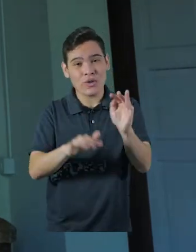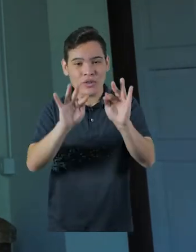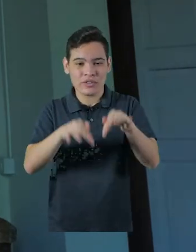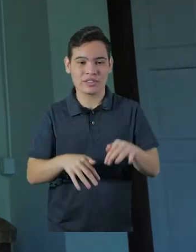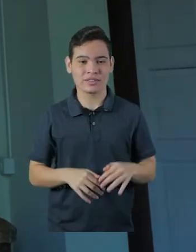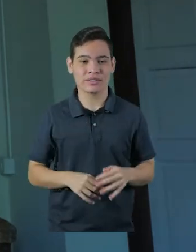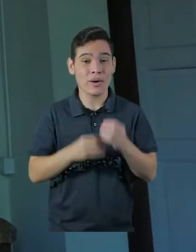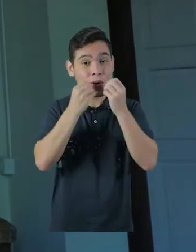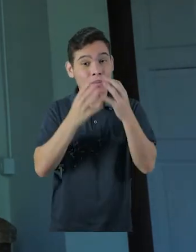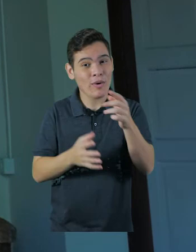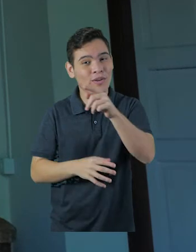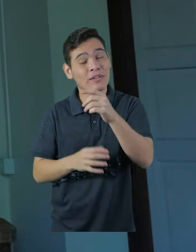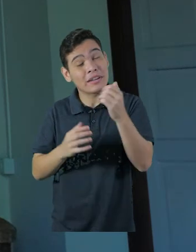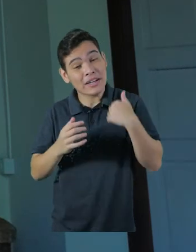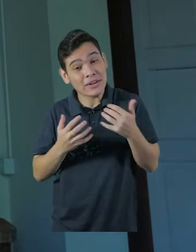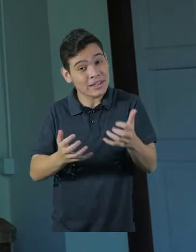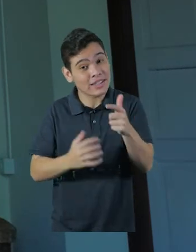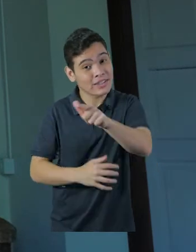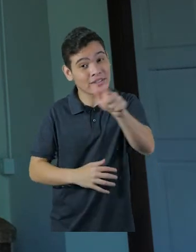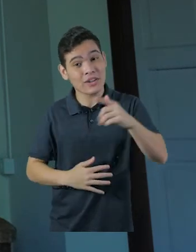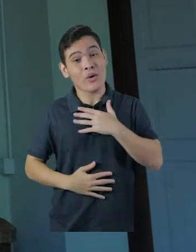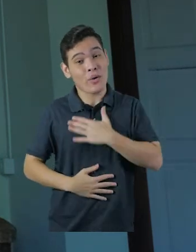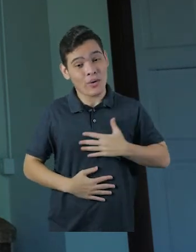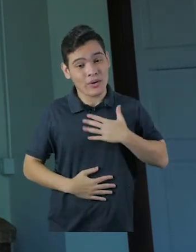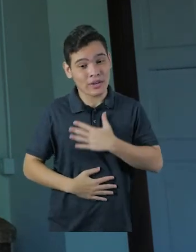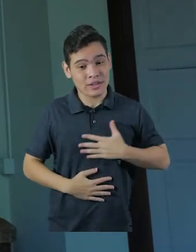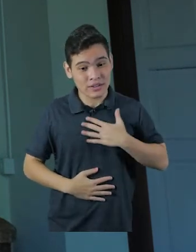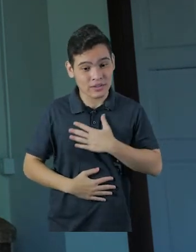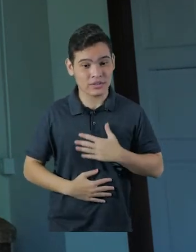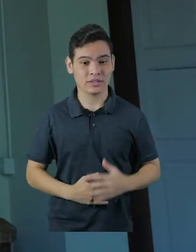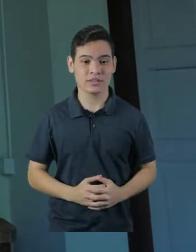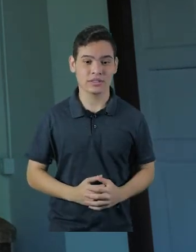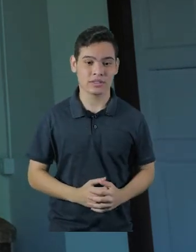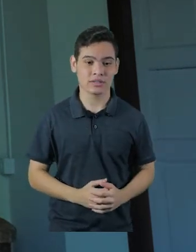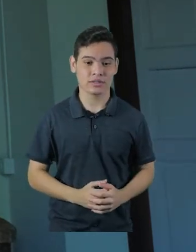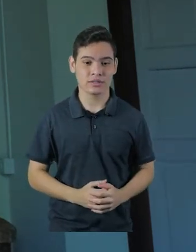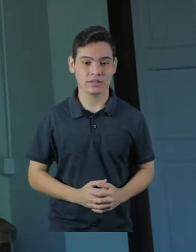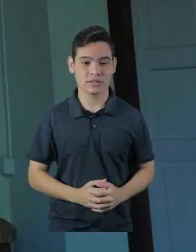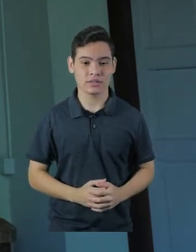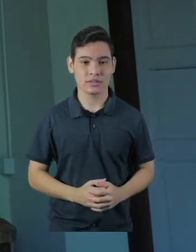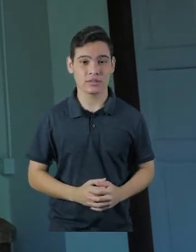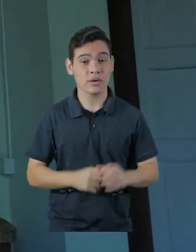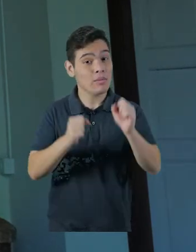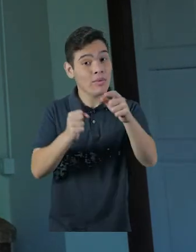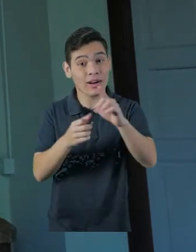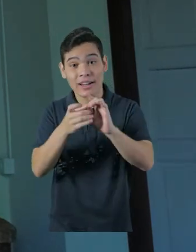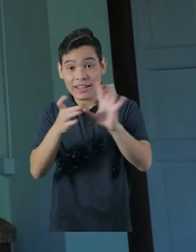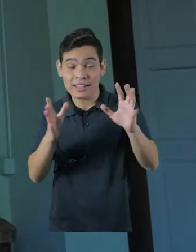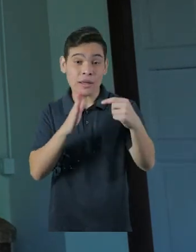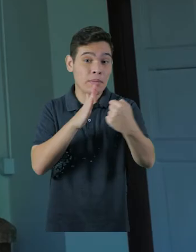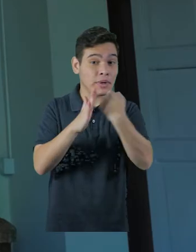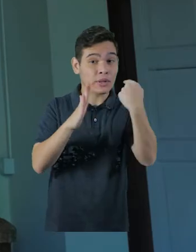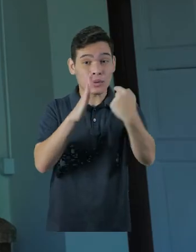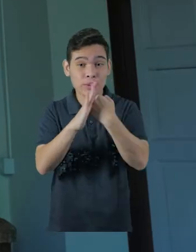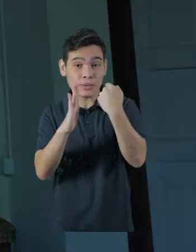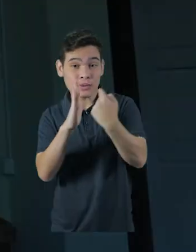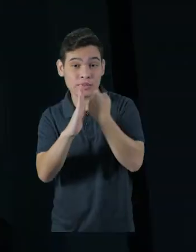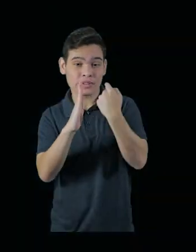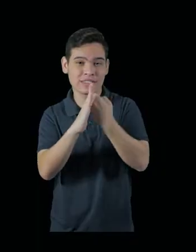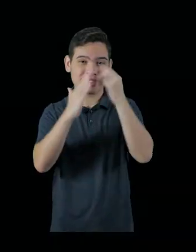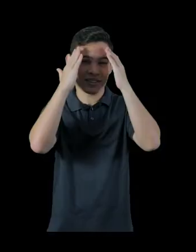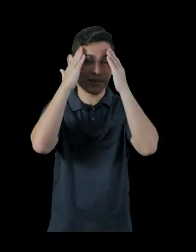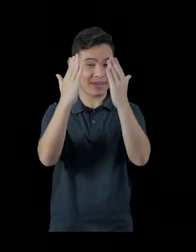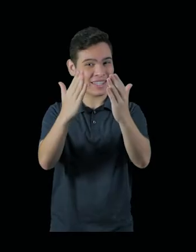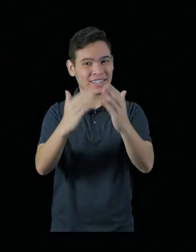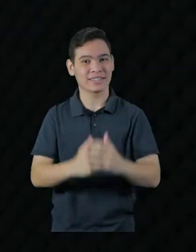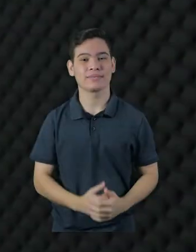que vocês tenham gostado. Entrem em contato, façam perguntas se vocês quiserem. E